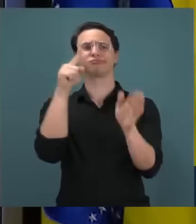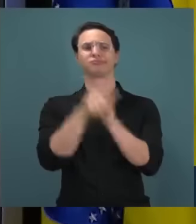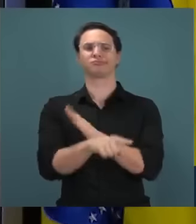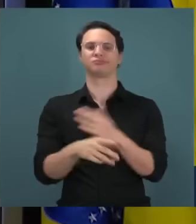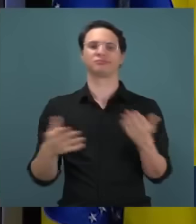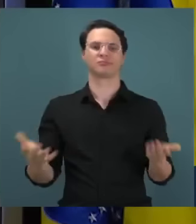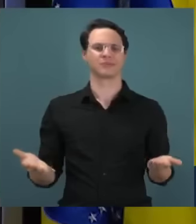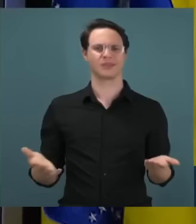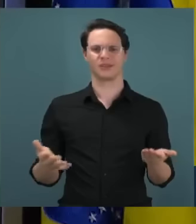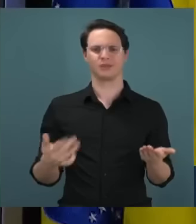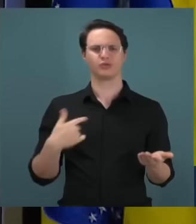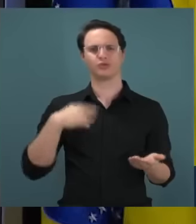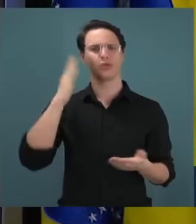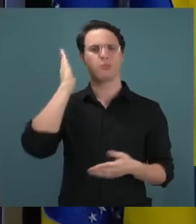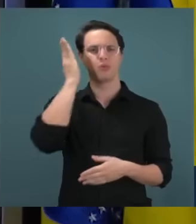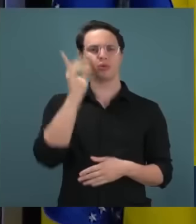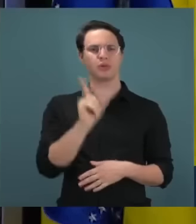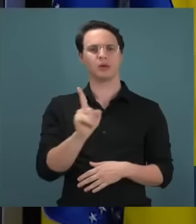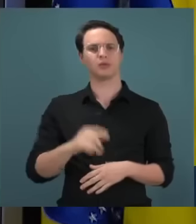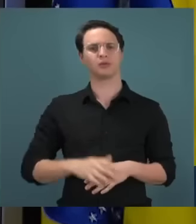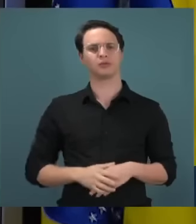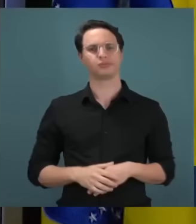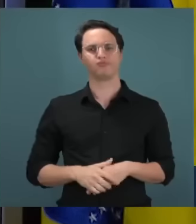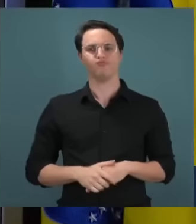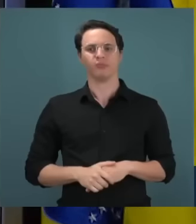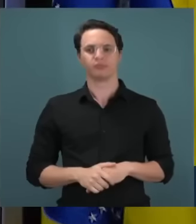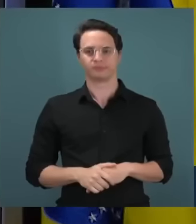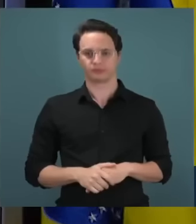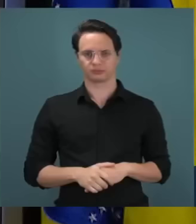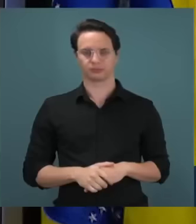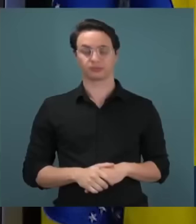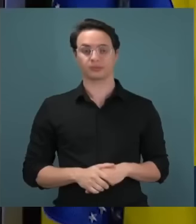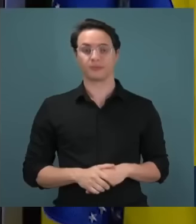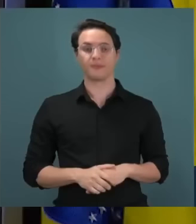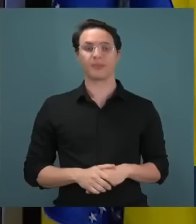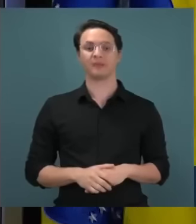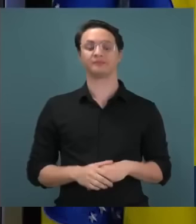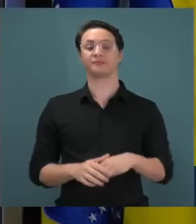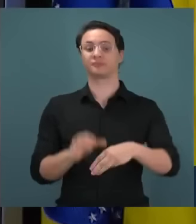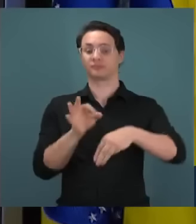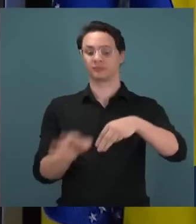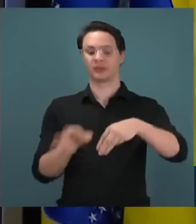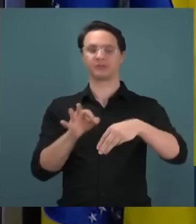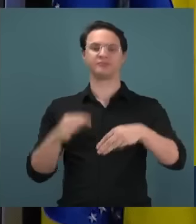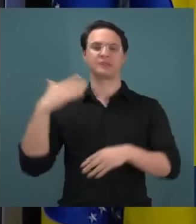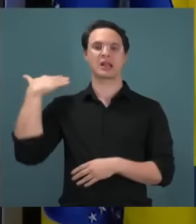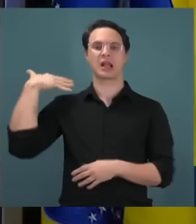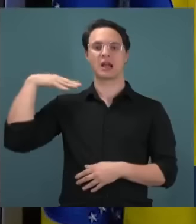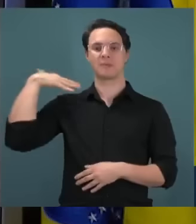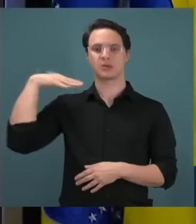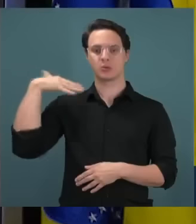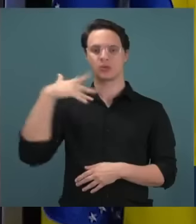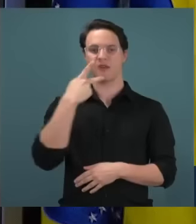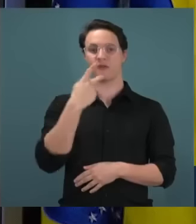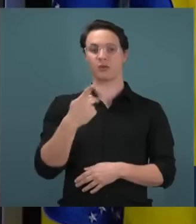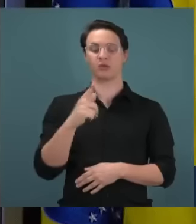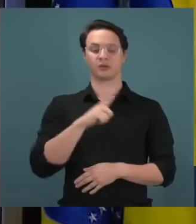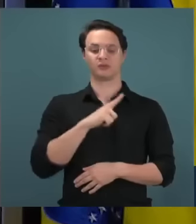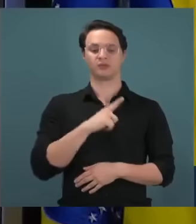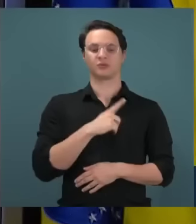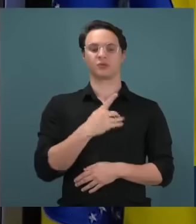ninguém é trouxa. Chegou ao ponto de a ministra Carmen Lúcia dizer que existem 402 milhões